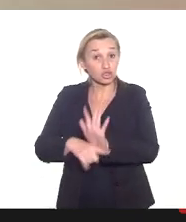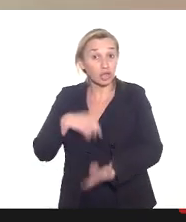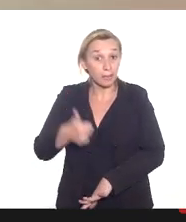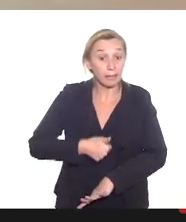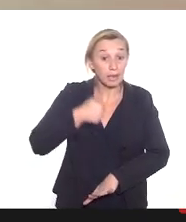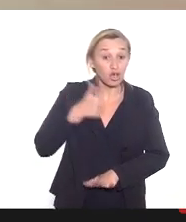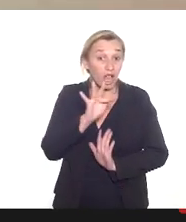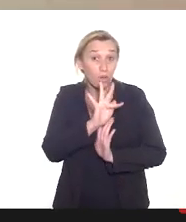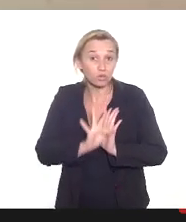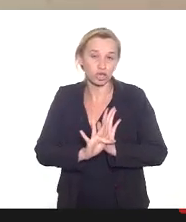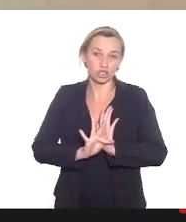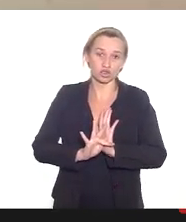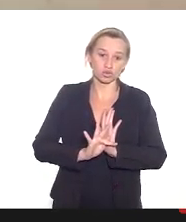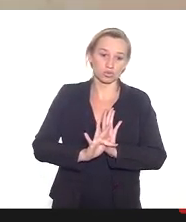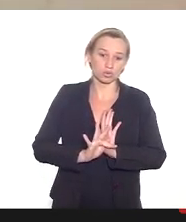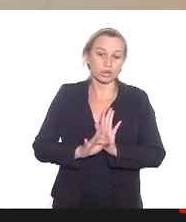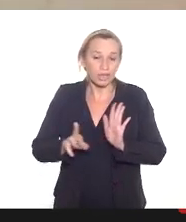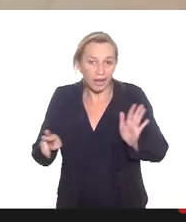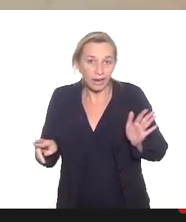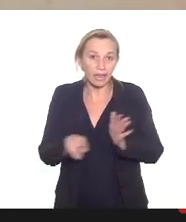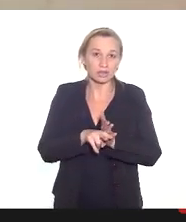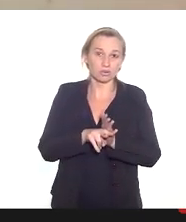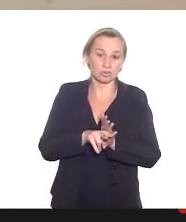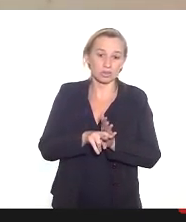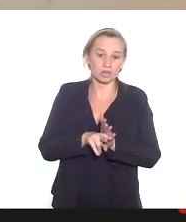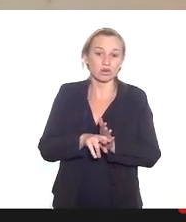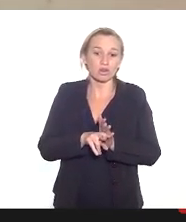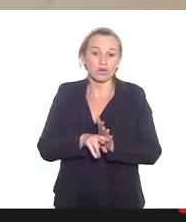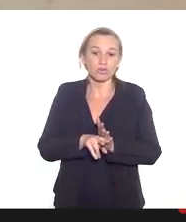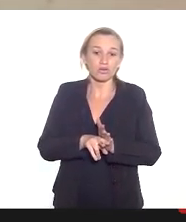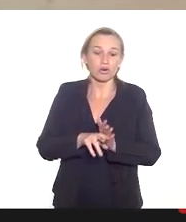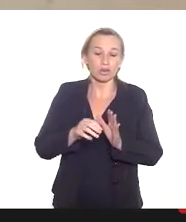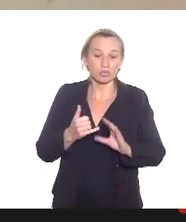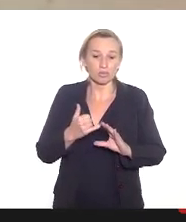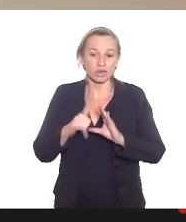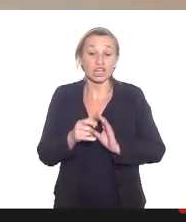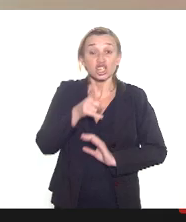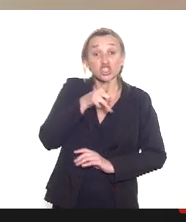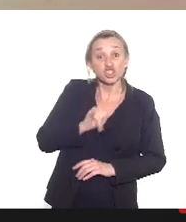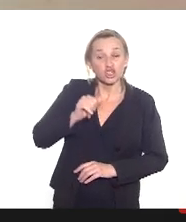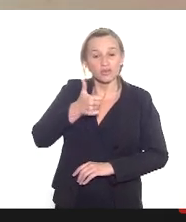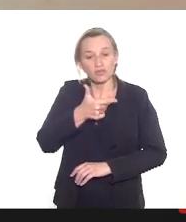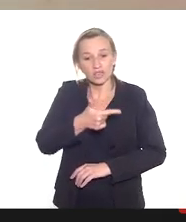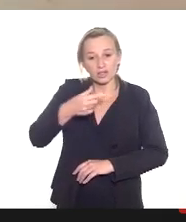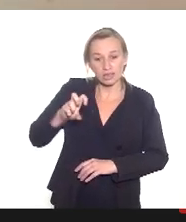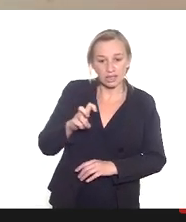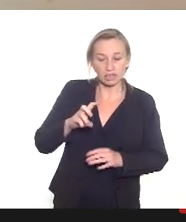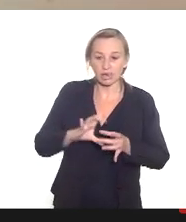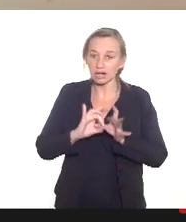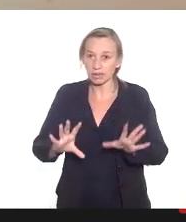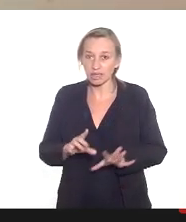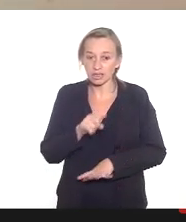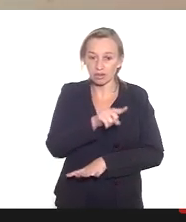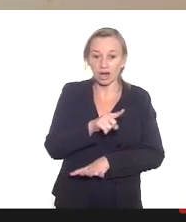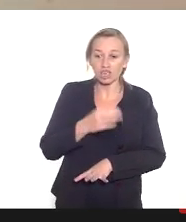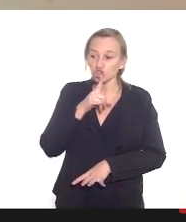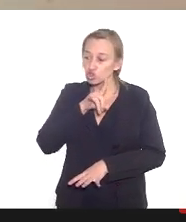o texto da resolução e foi publicado no dia 25 na verdade saiu uma deliberação lá de Bom